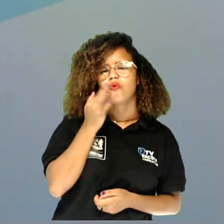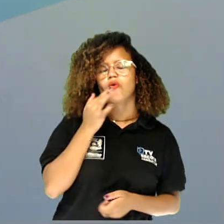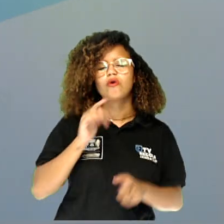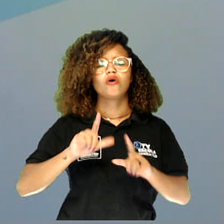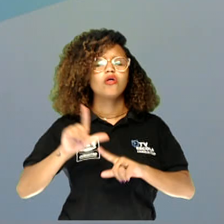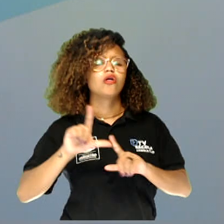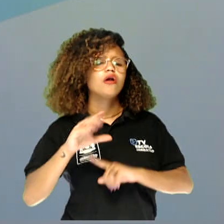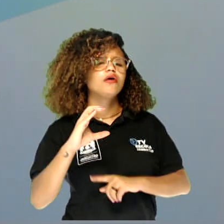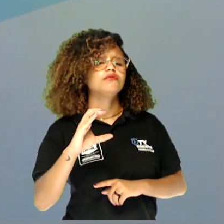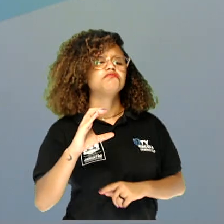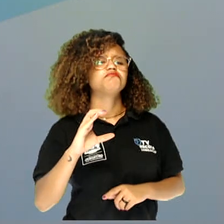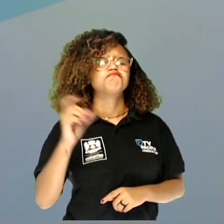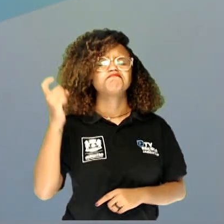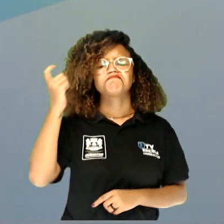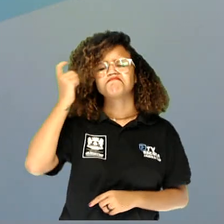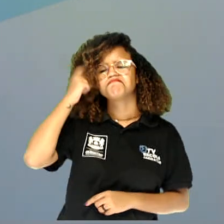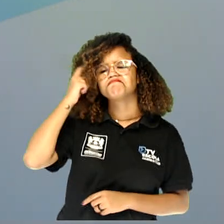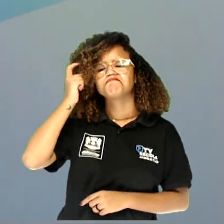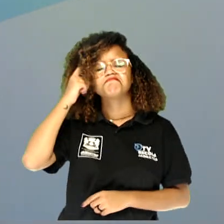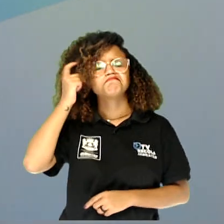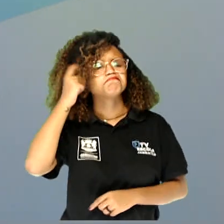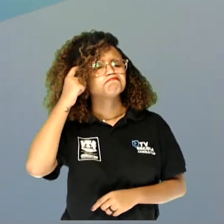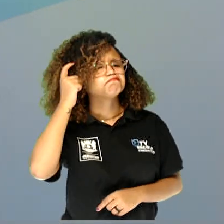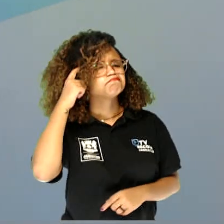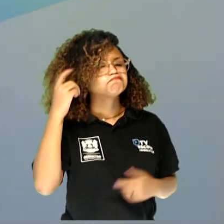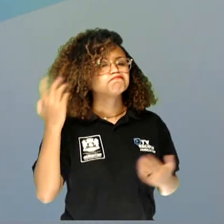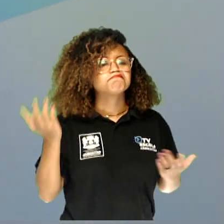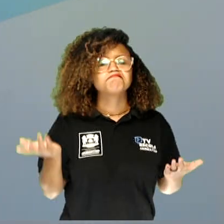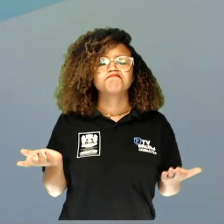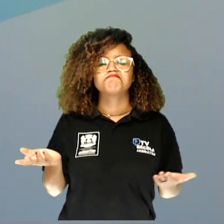letra C. Pense aí.